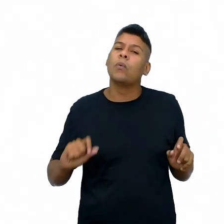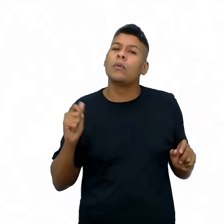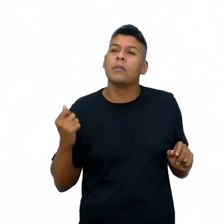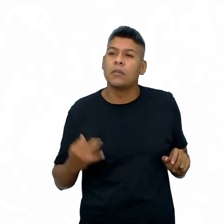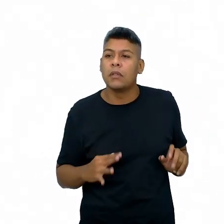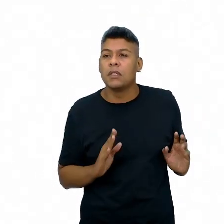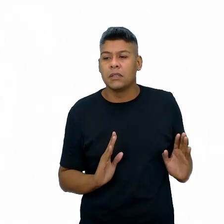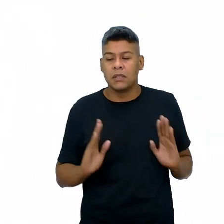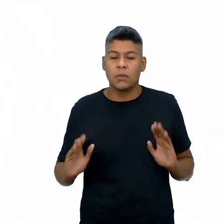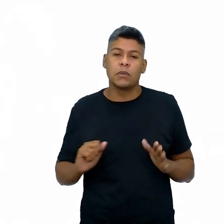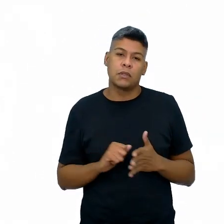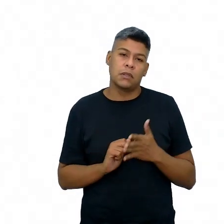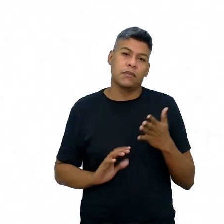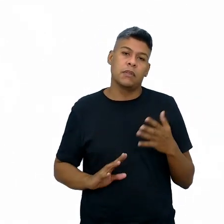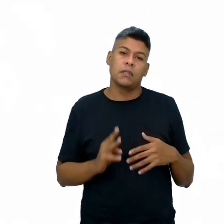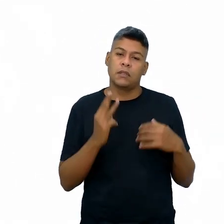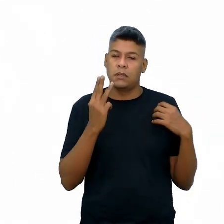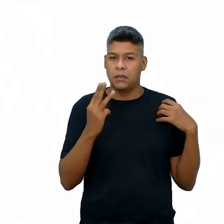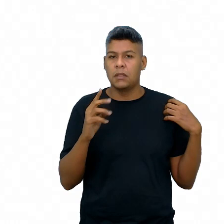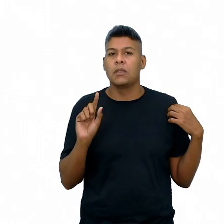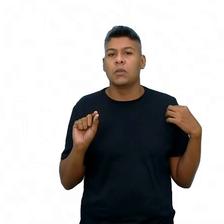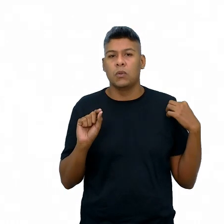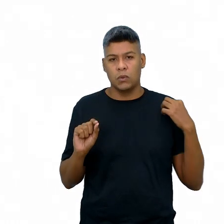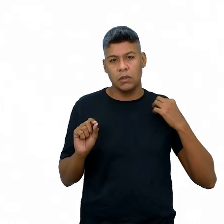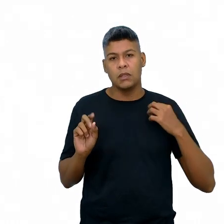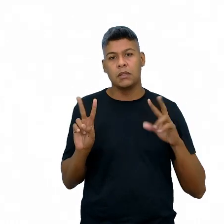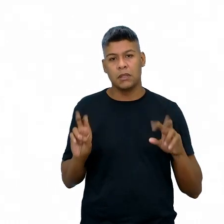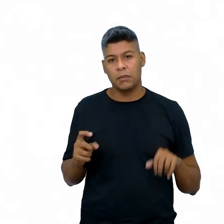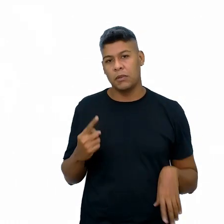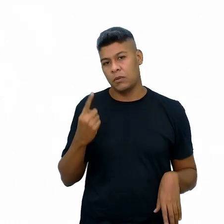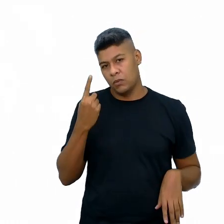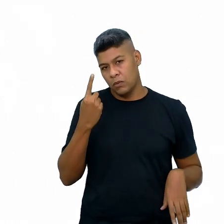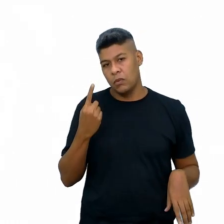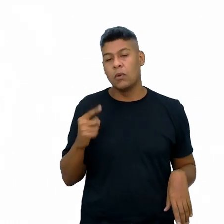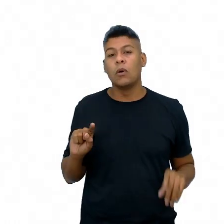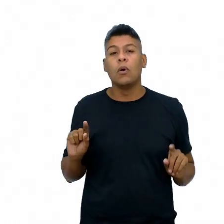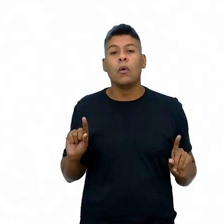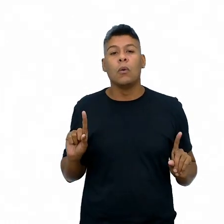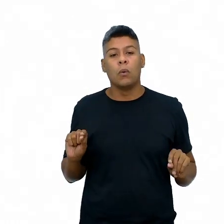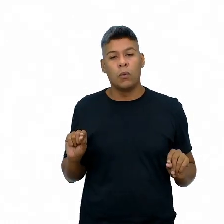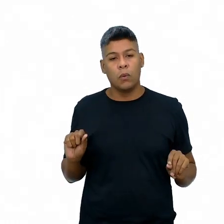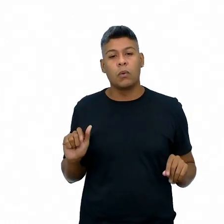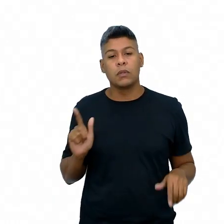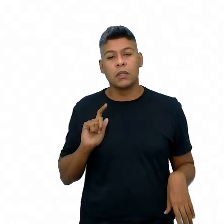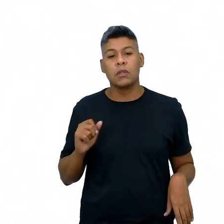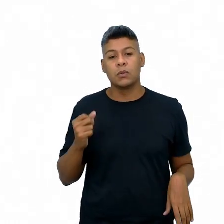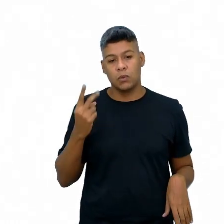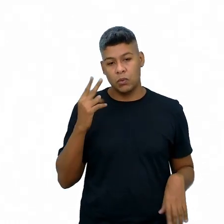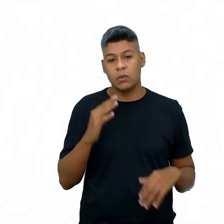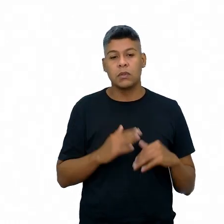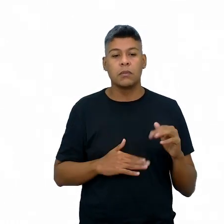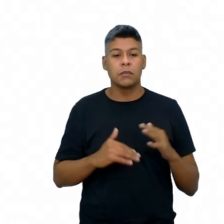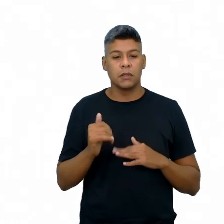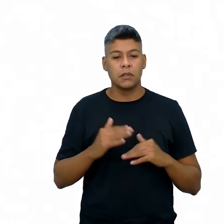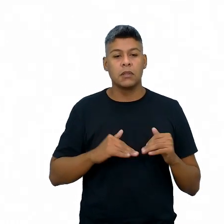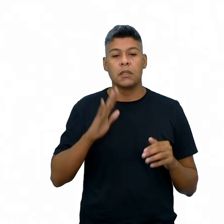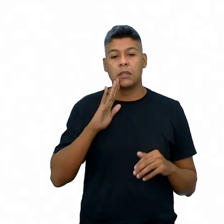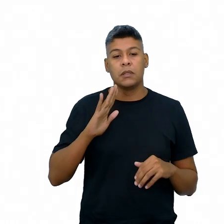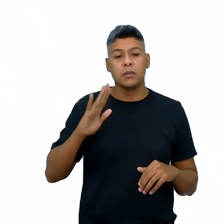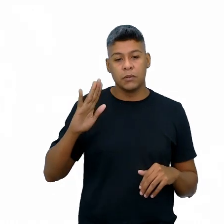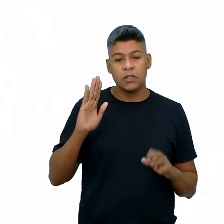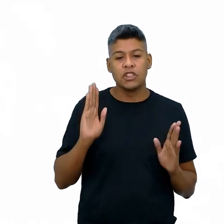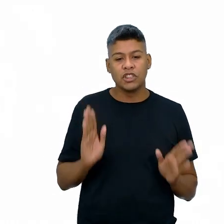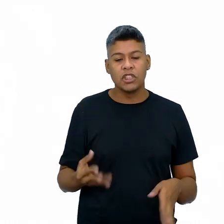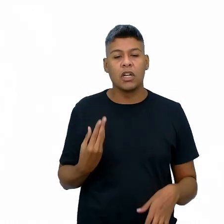nessa sequência de atividade 3? A unidade temática é números, né? Nós temos 2 habilidades essenciais que